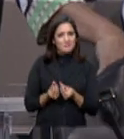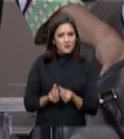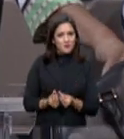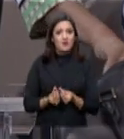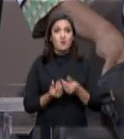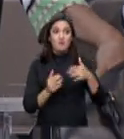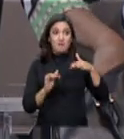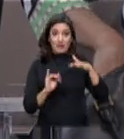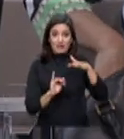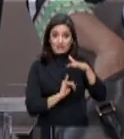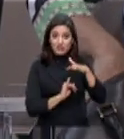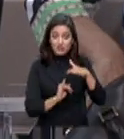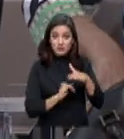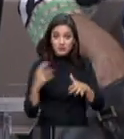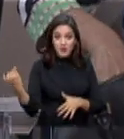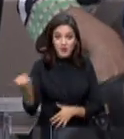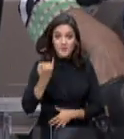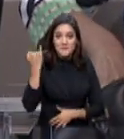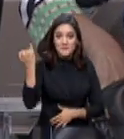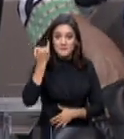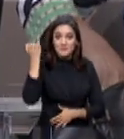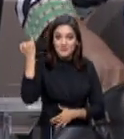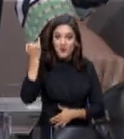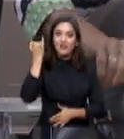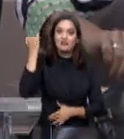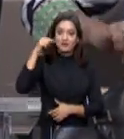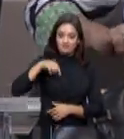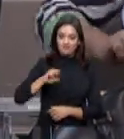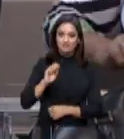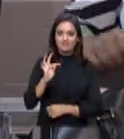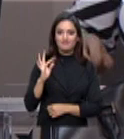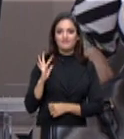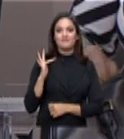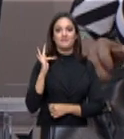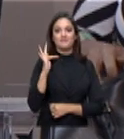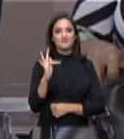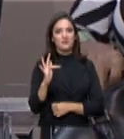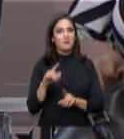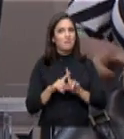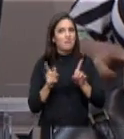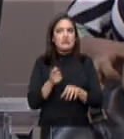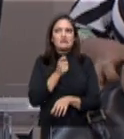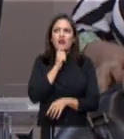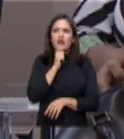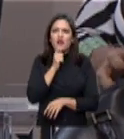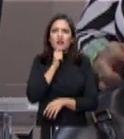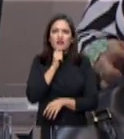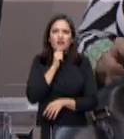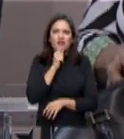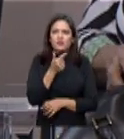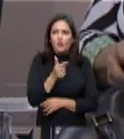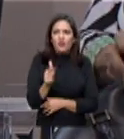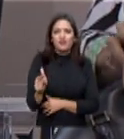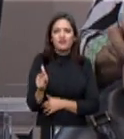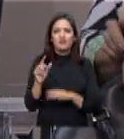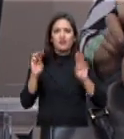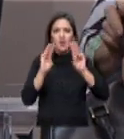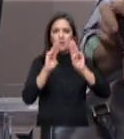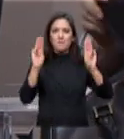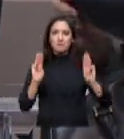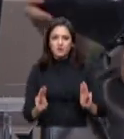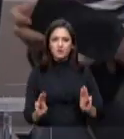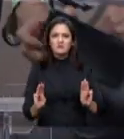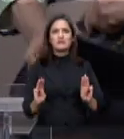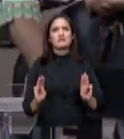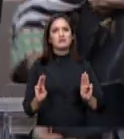do significado e da representatividade do Supremo, que ainda não tivesse um museu